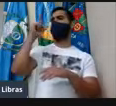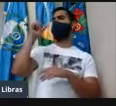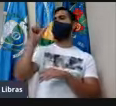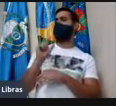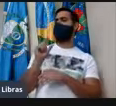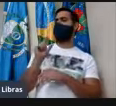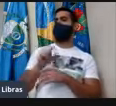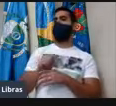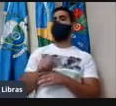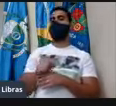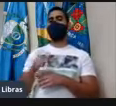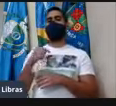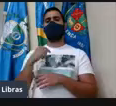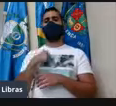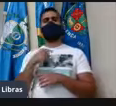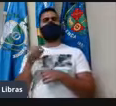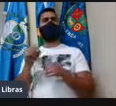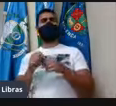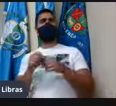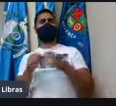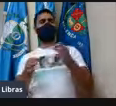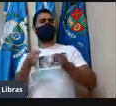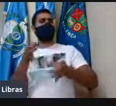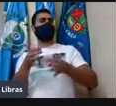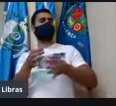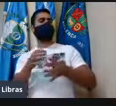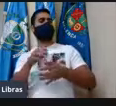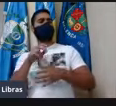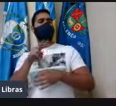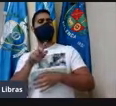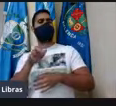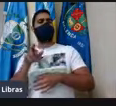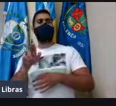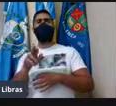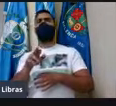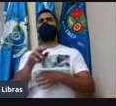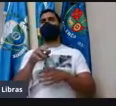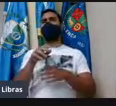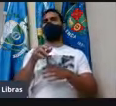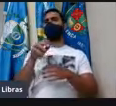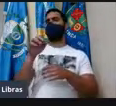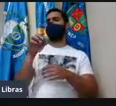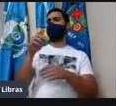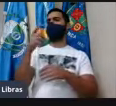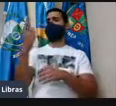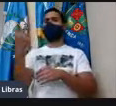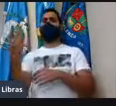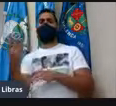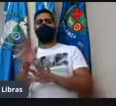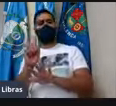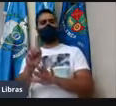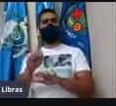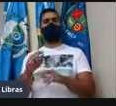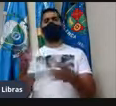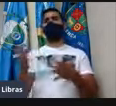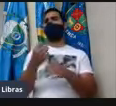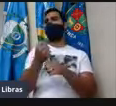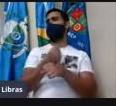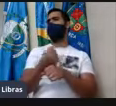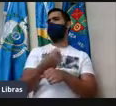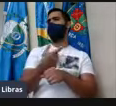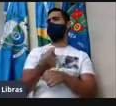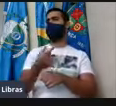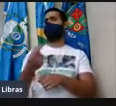menores. Eu não vou fazer juízo de valor sobre A, B ou C. A gente vive um ano de